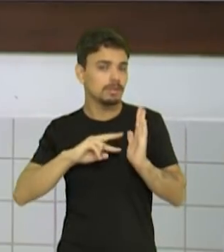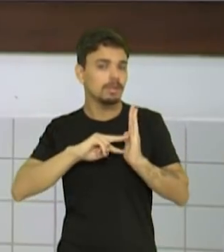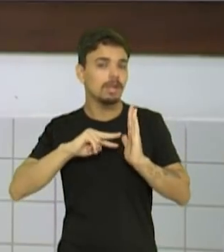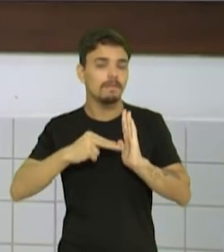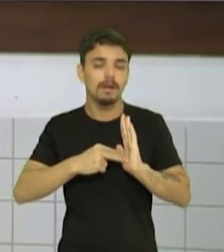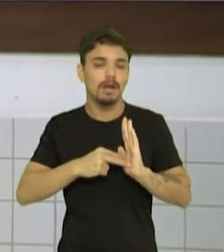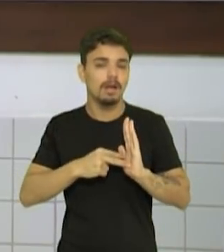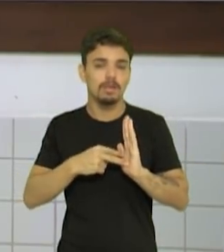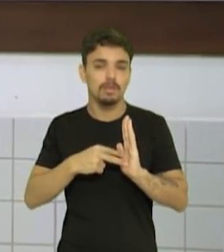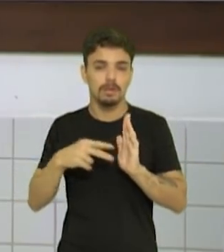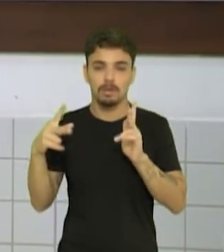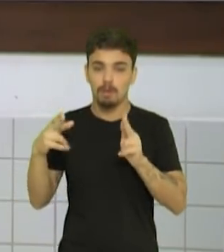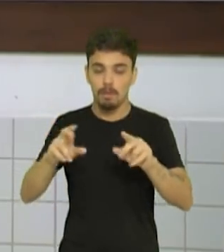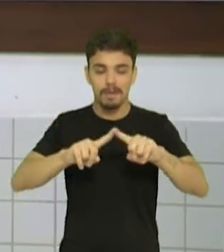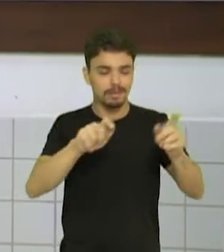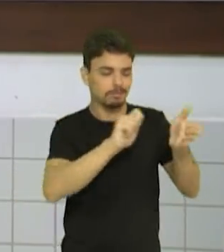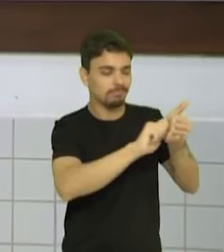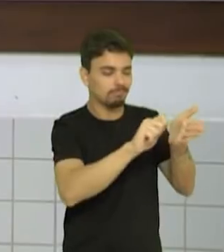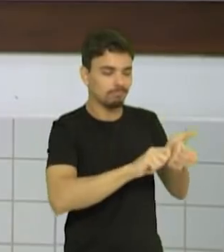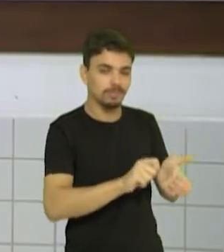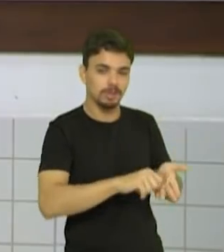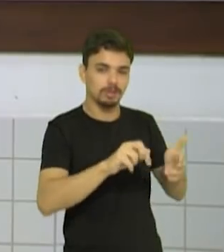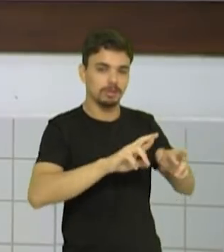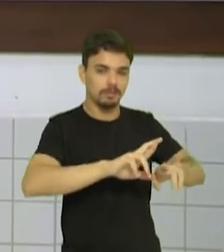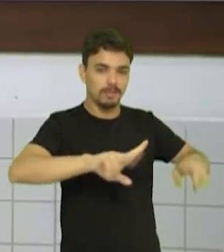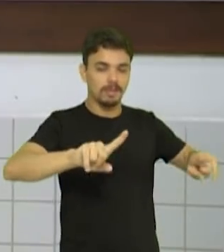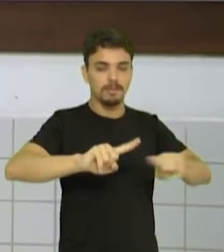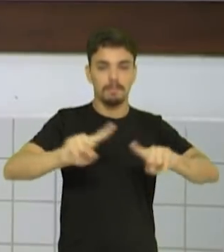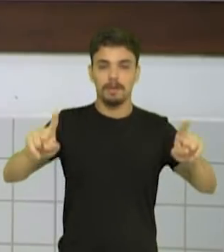são escritas de maneiras diferentes, porém elas